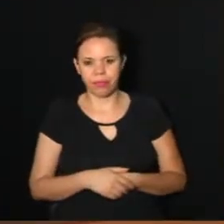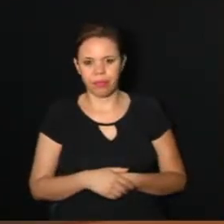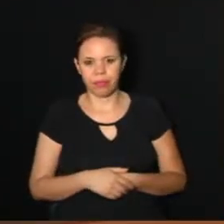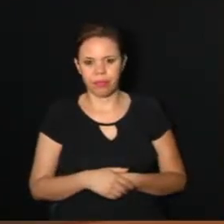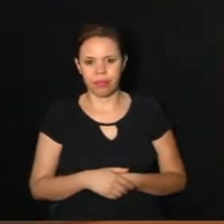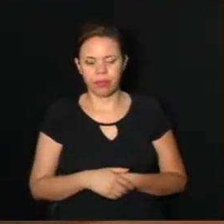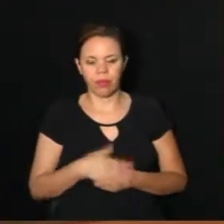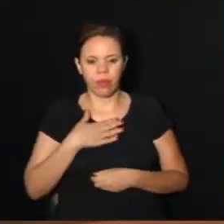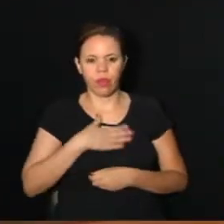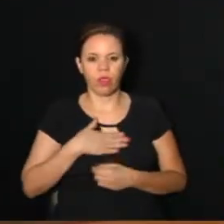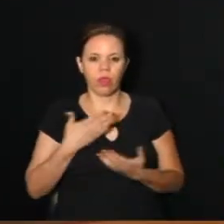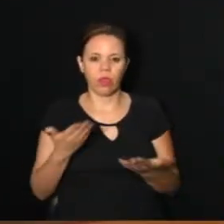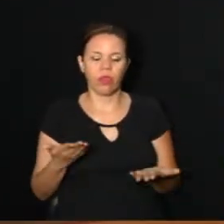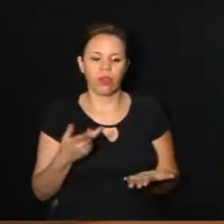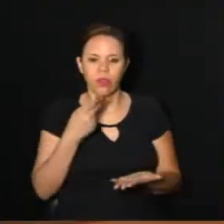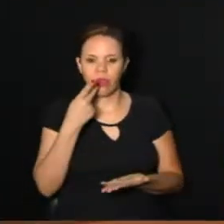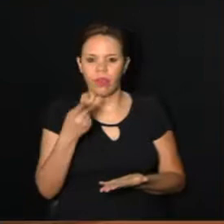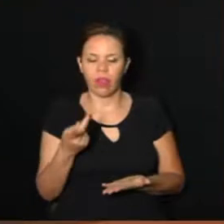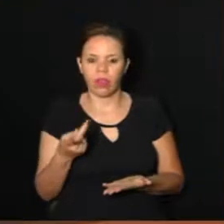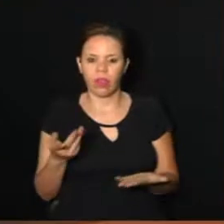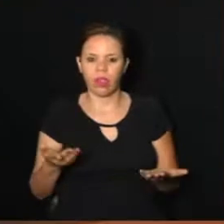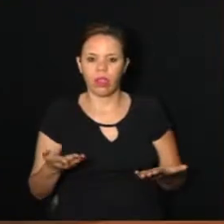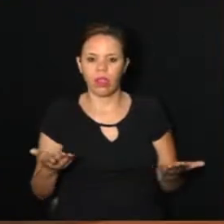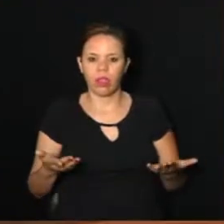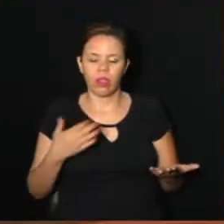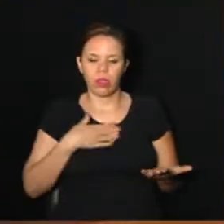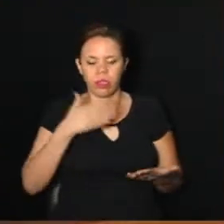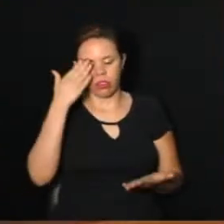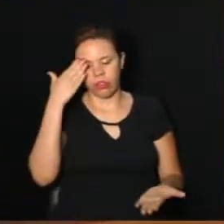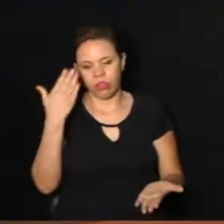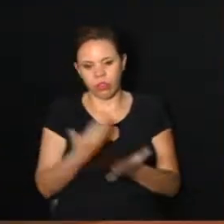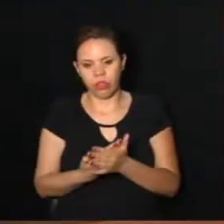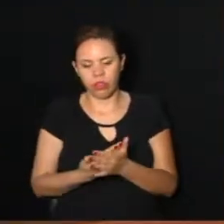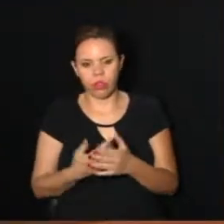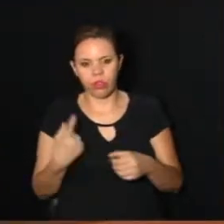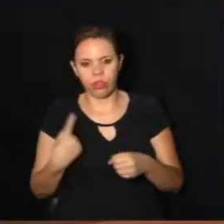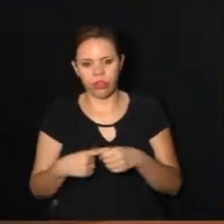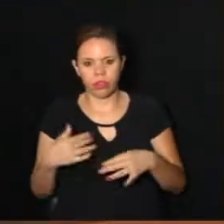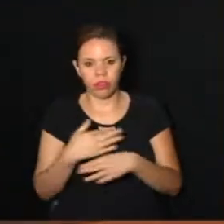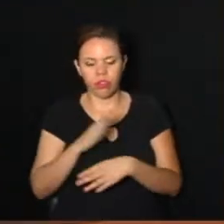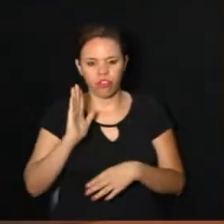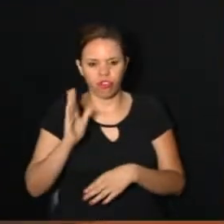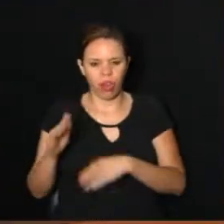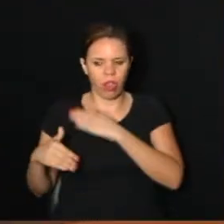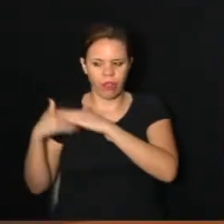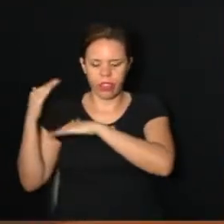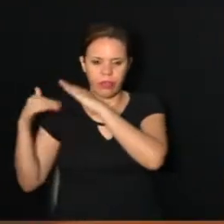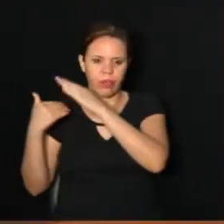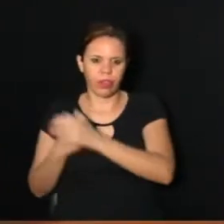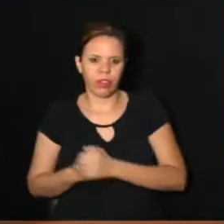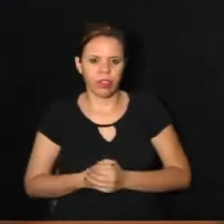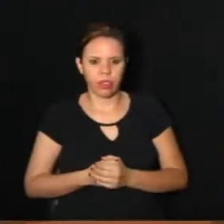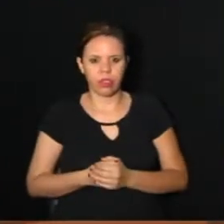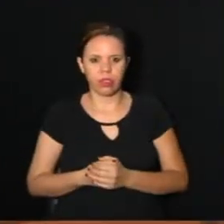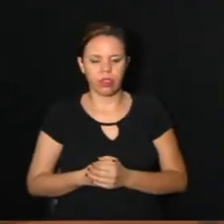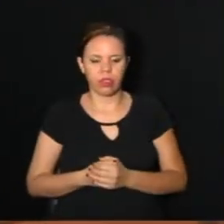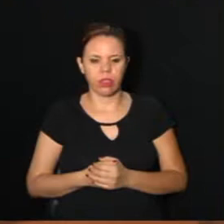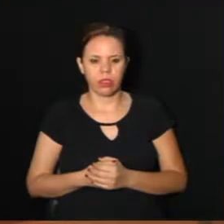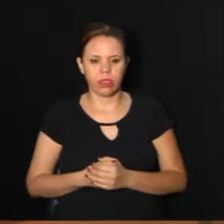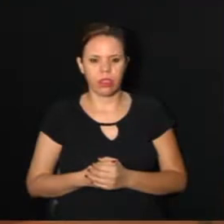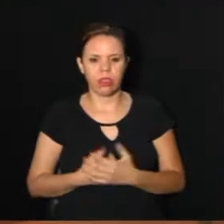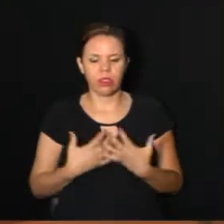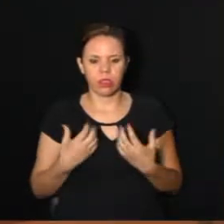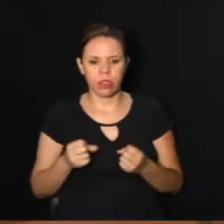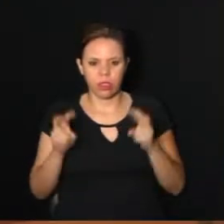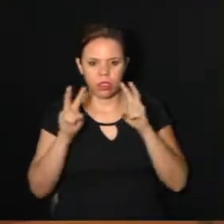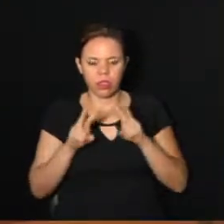Eu gostaria, Santoro, nesse ponto, eu acredito que o município já vem desenvolvendo e liberando a questão da